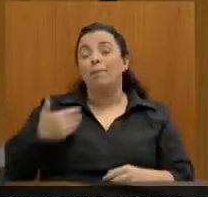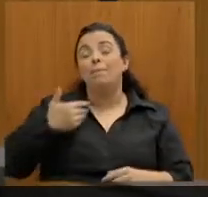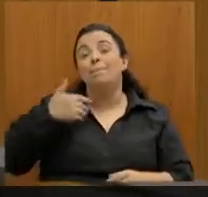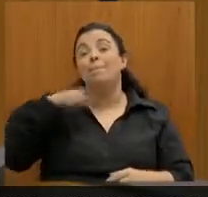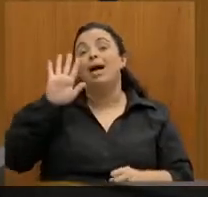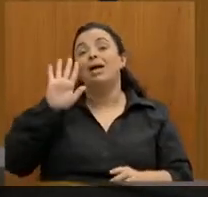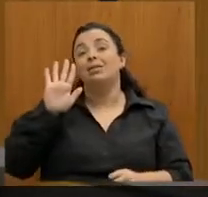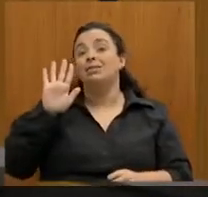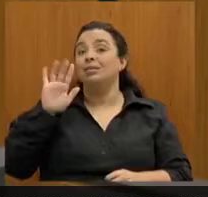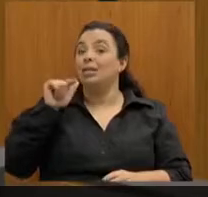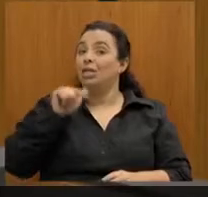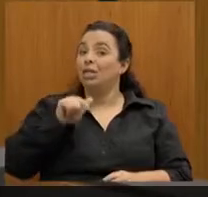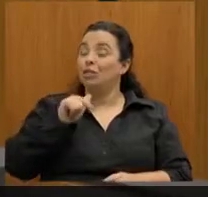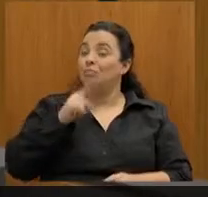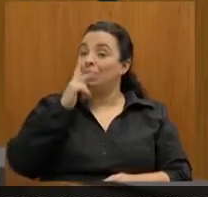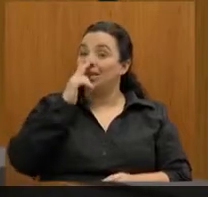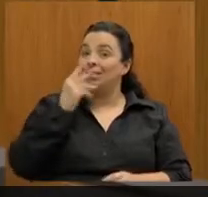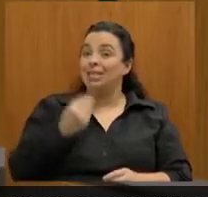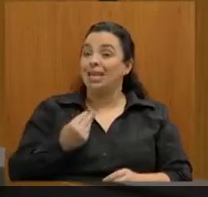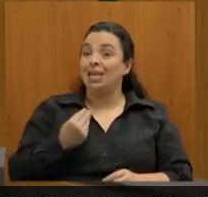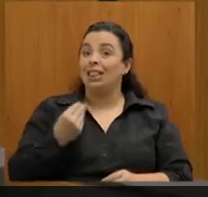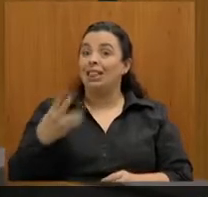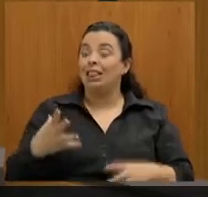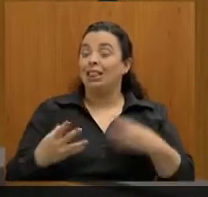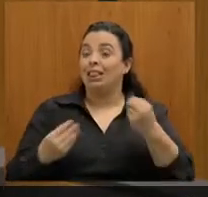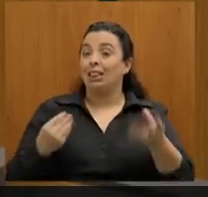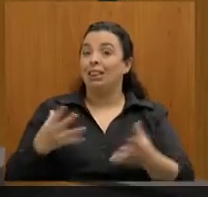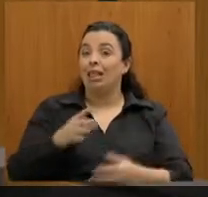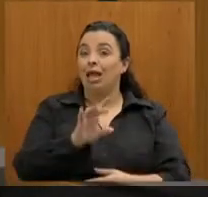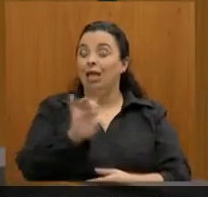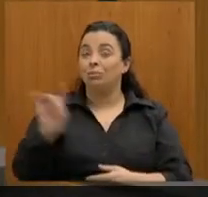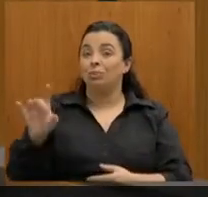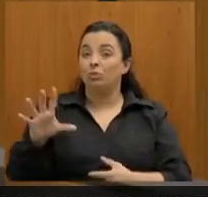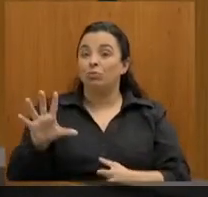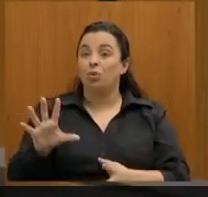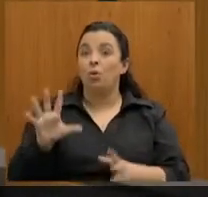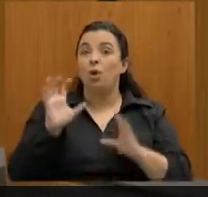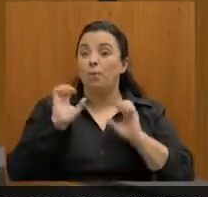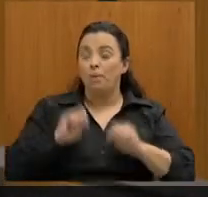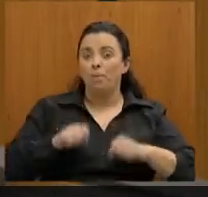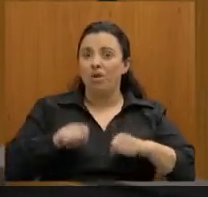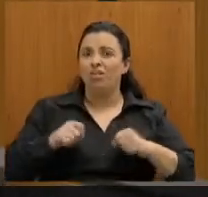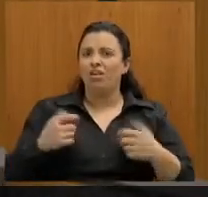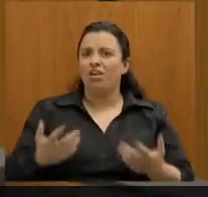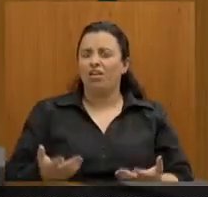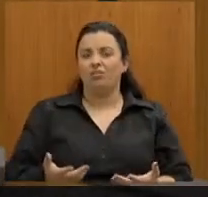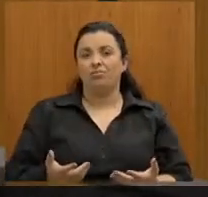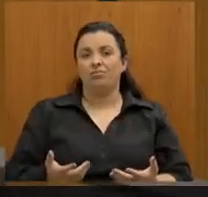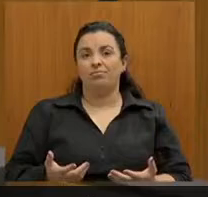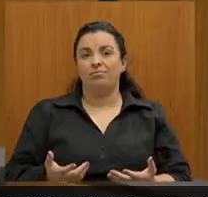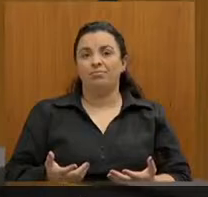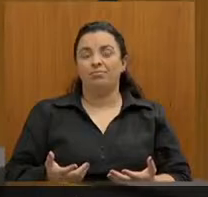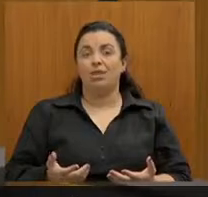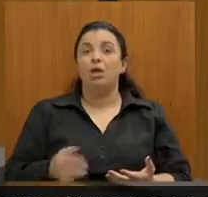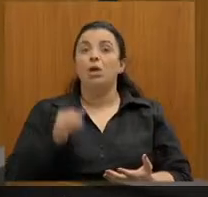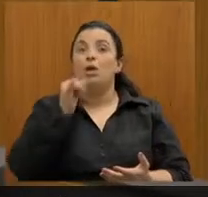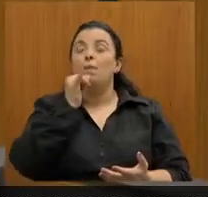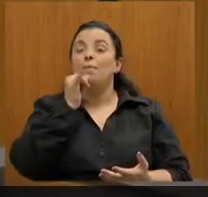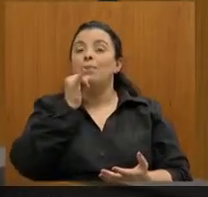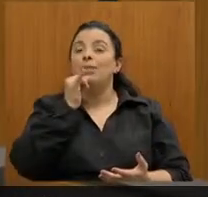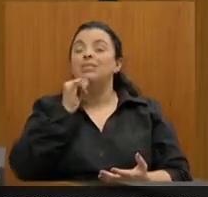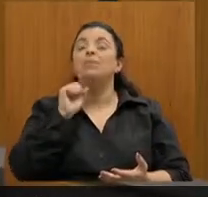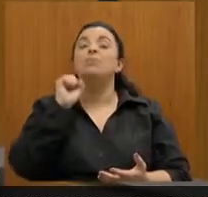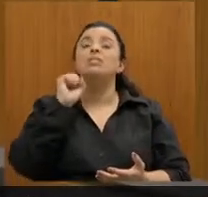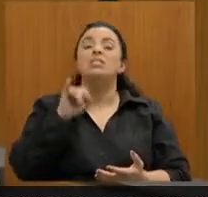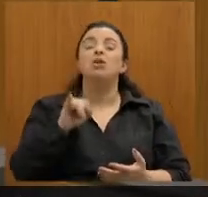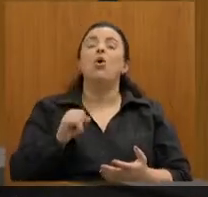privada não é se eu coloco uma presidenta de perna aberta é adesivado no carro você tá